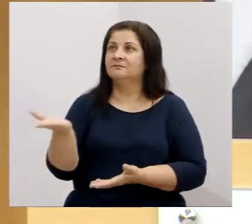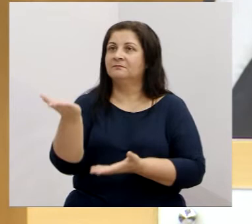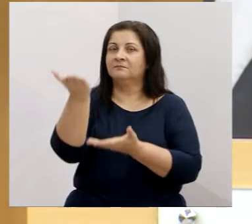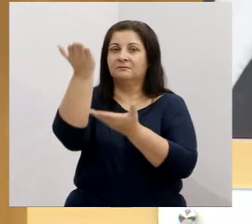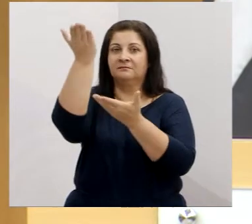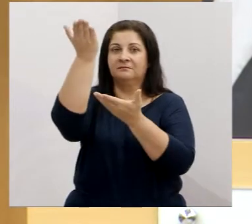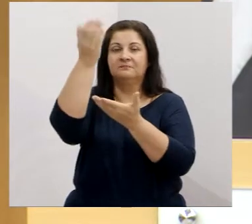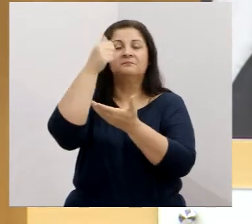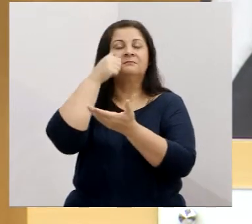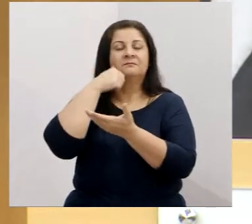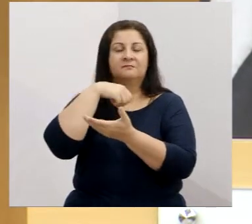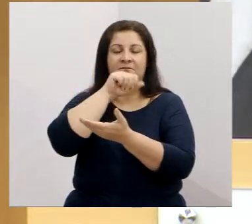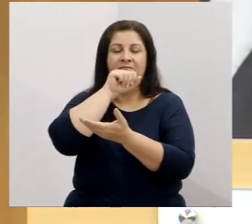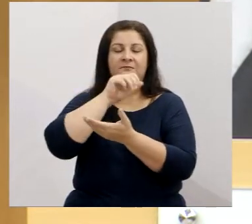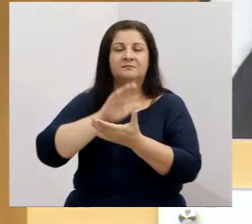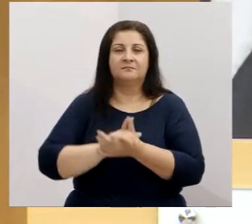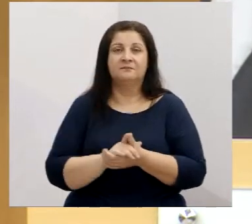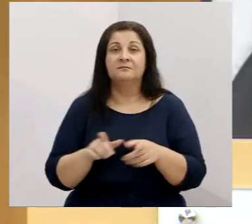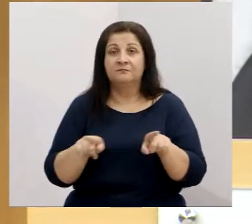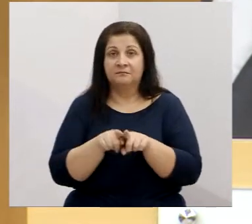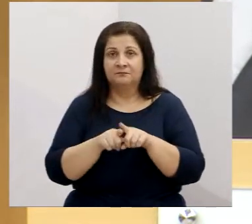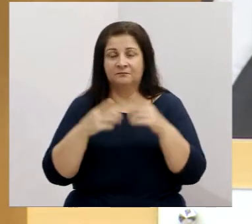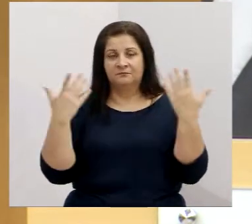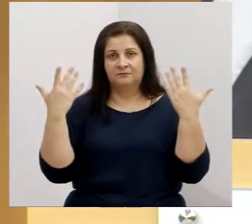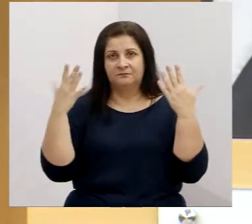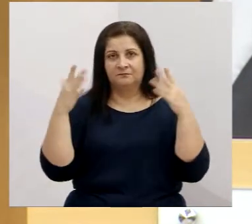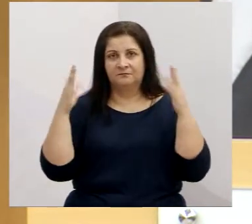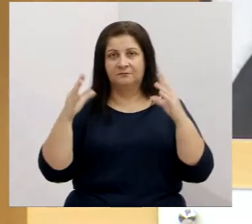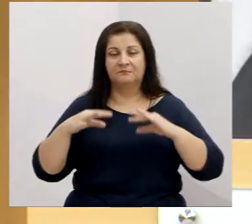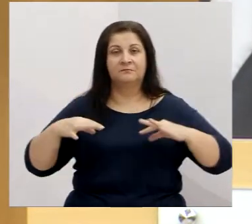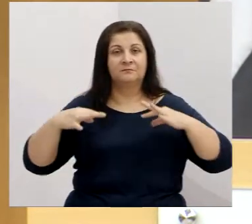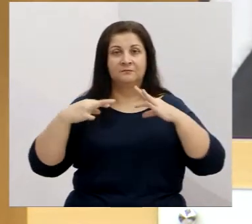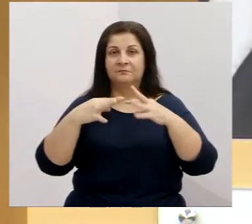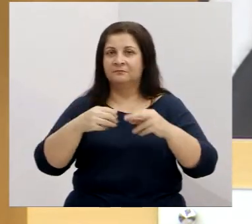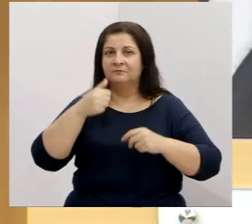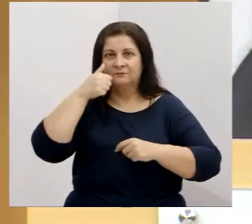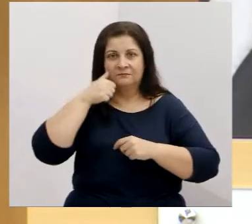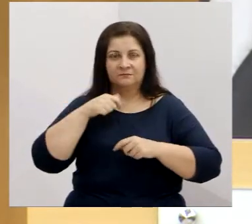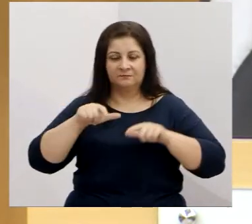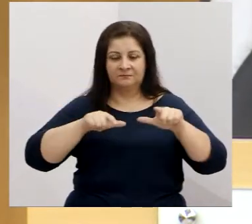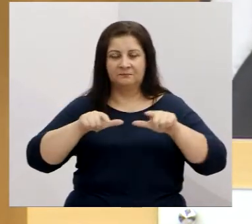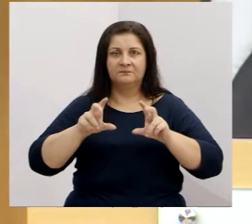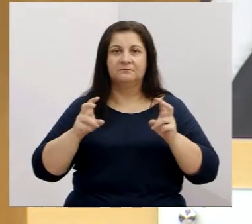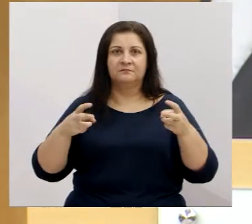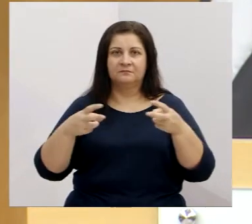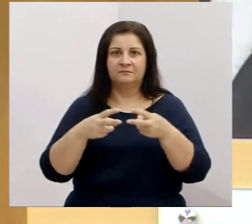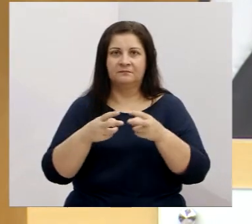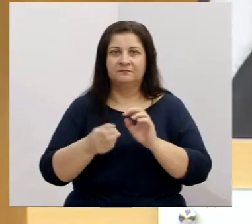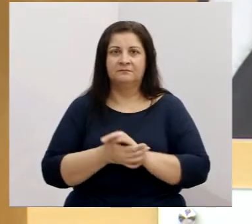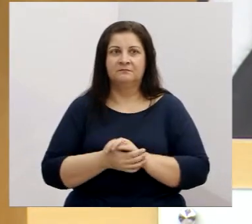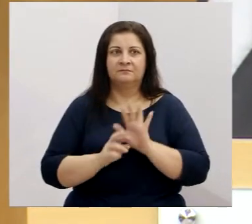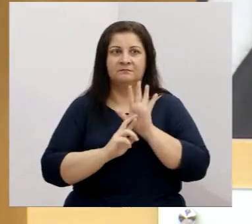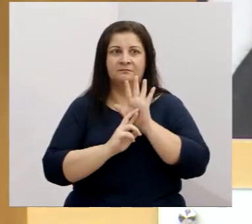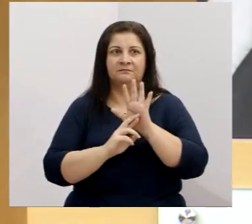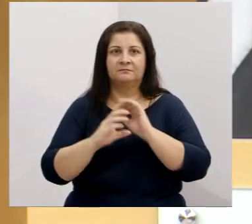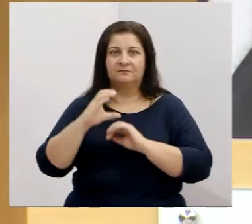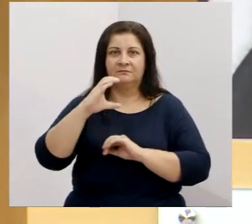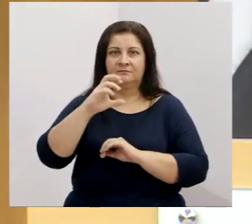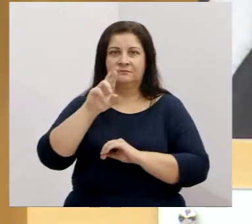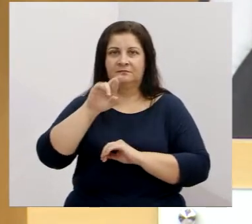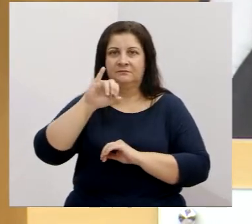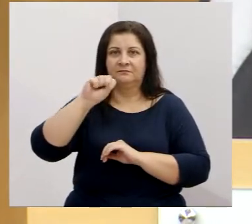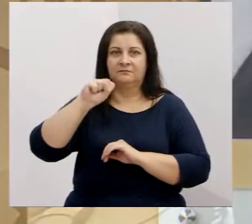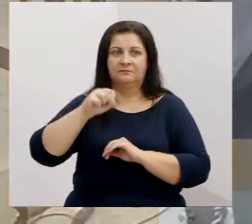enaltecê-la neste momento também parabenizar a todas as mulheres da casa e na figura da Cris nossa cerimonialista